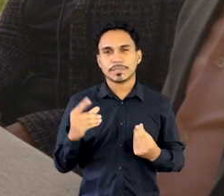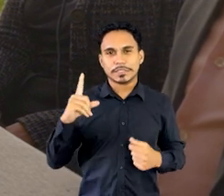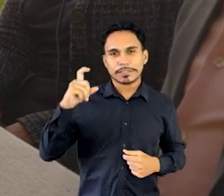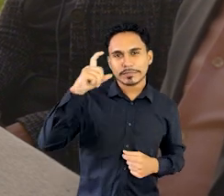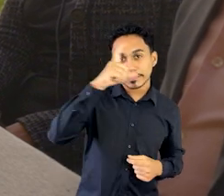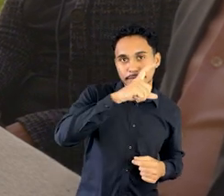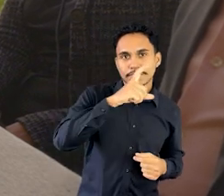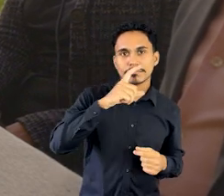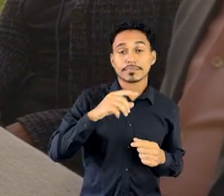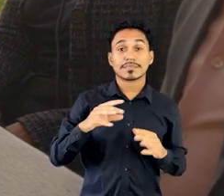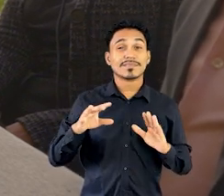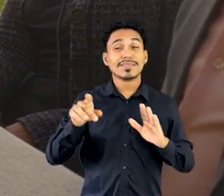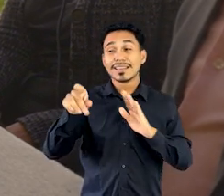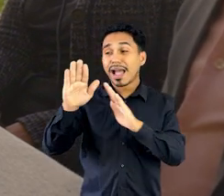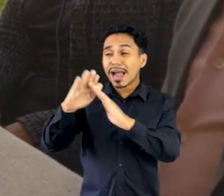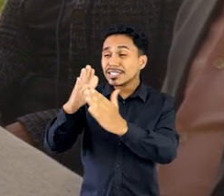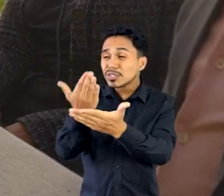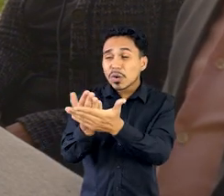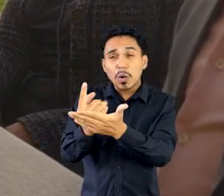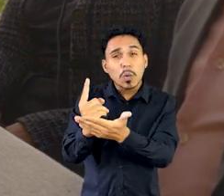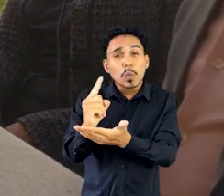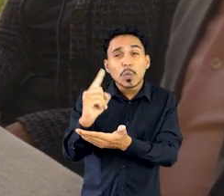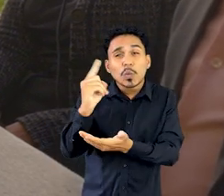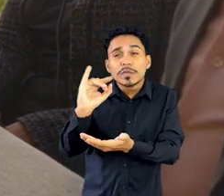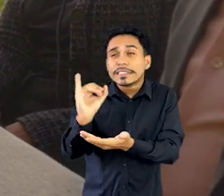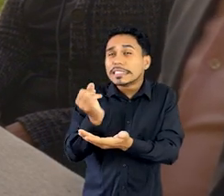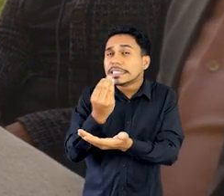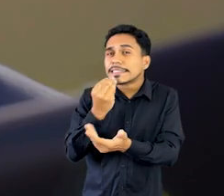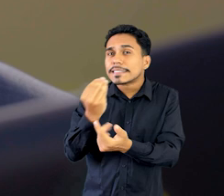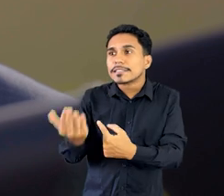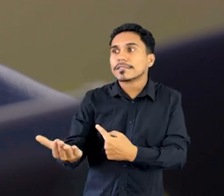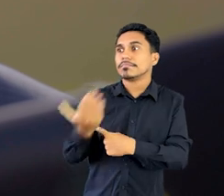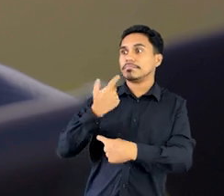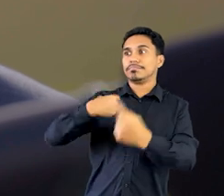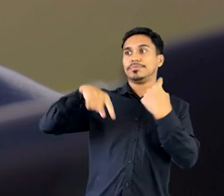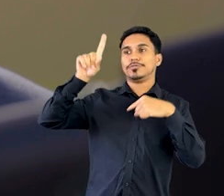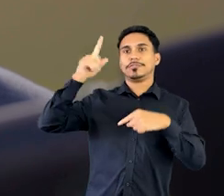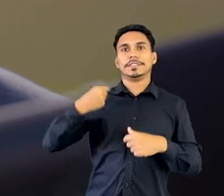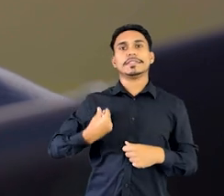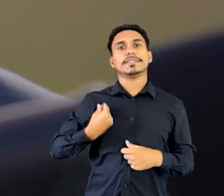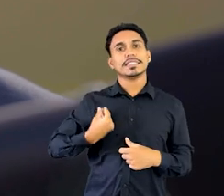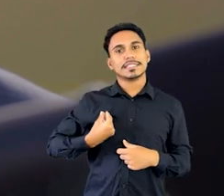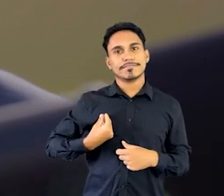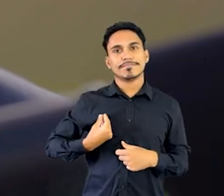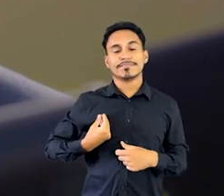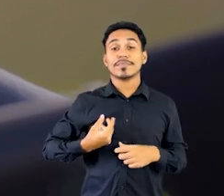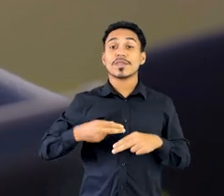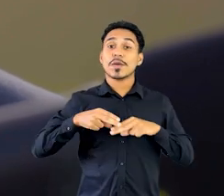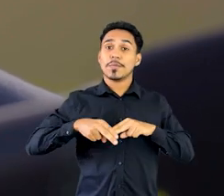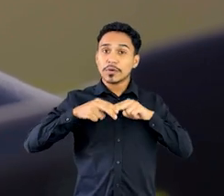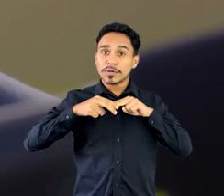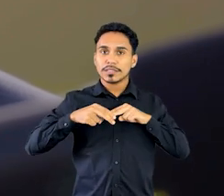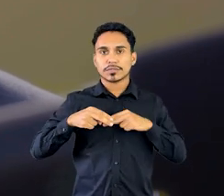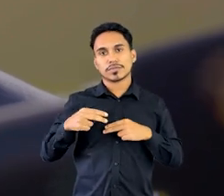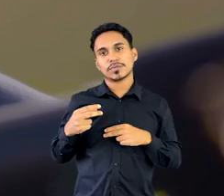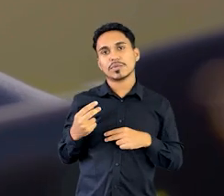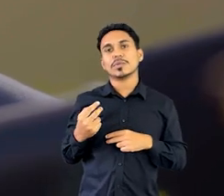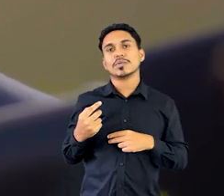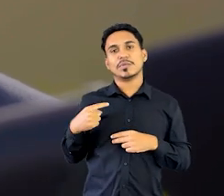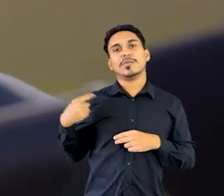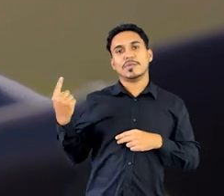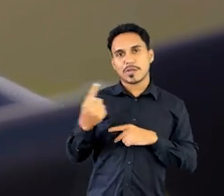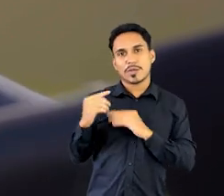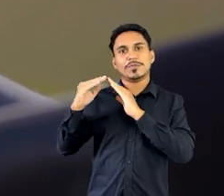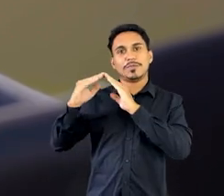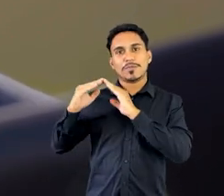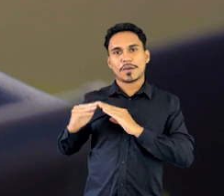muito difícil e a escola é a única chance dele sair da condição que tem então acho que para nós que está na outra ponta vamos chamar